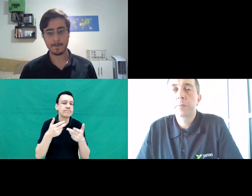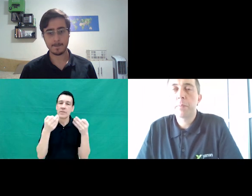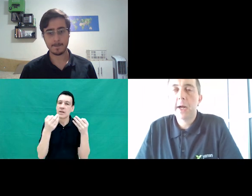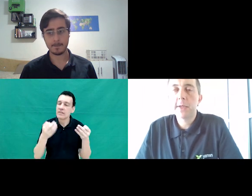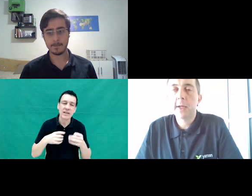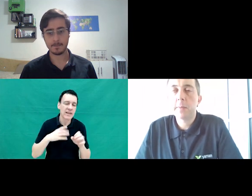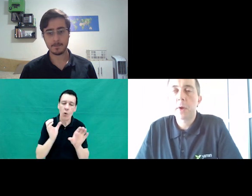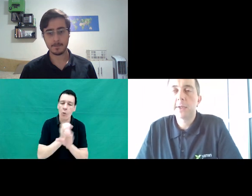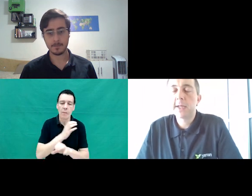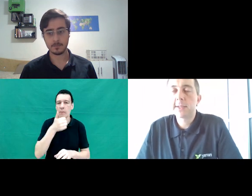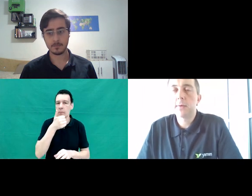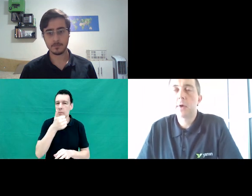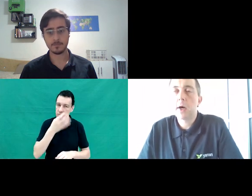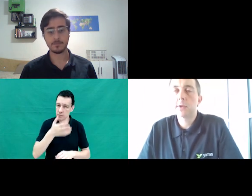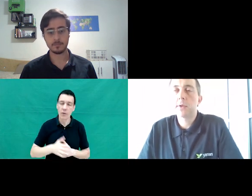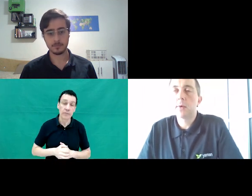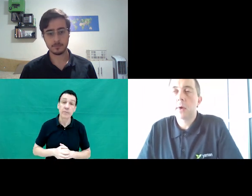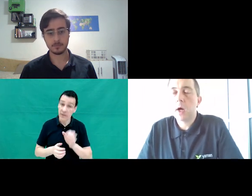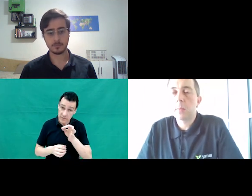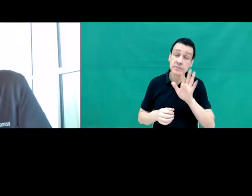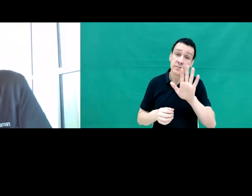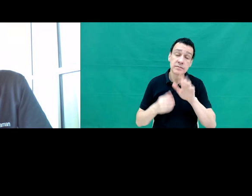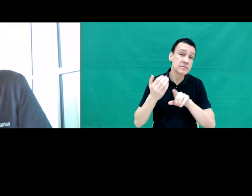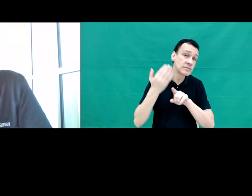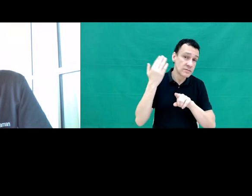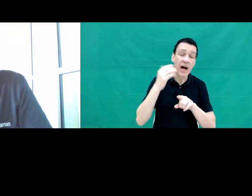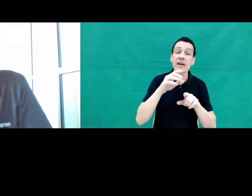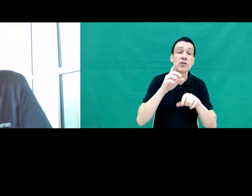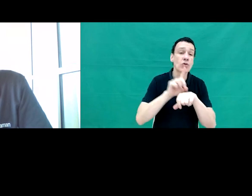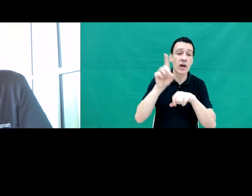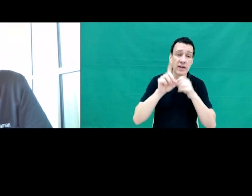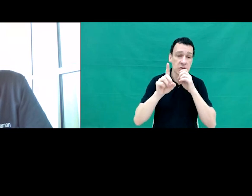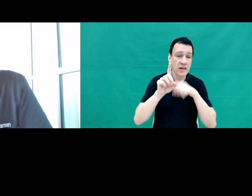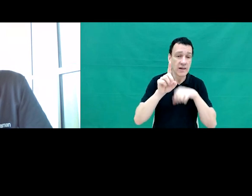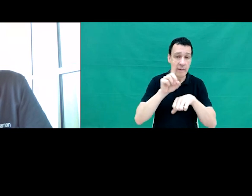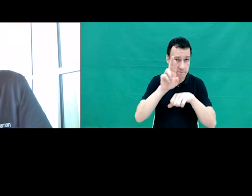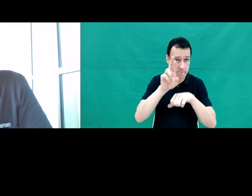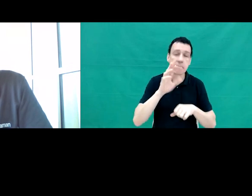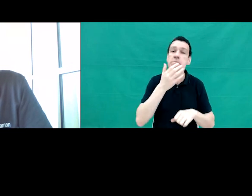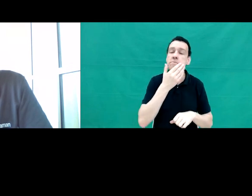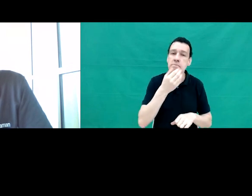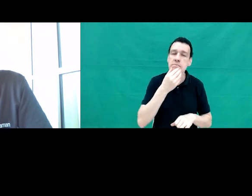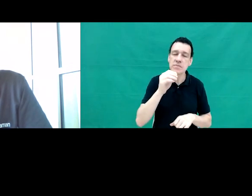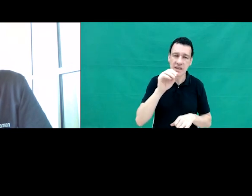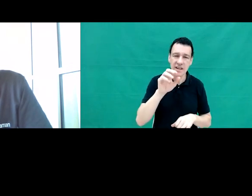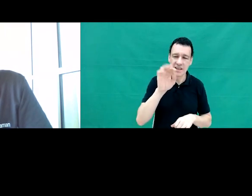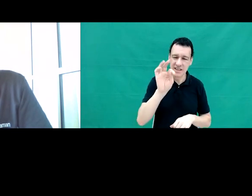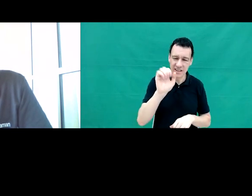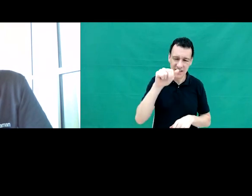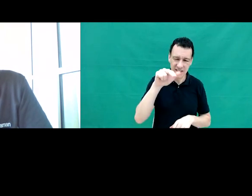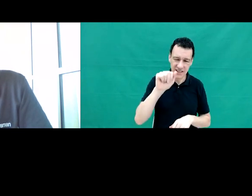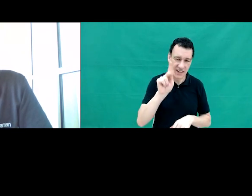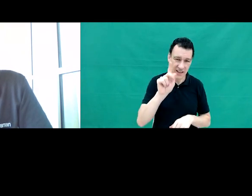como parte ali para obtenção do grau de doutorado pelo Tanaka, e ele criou 5 heurísticas